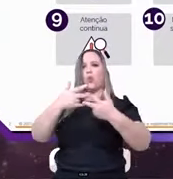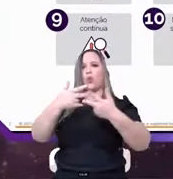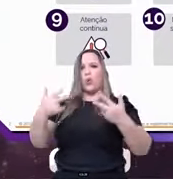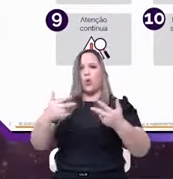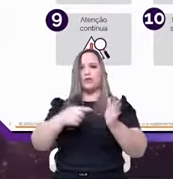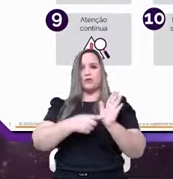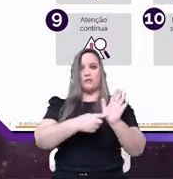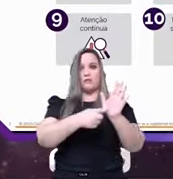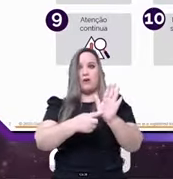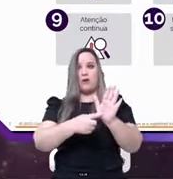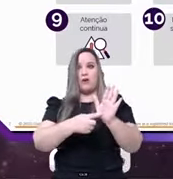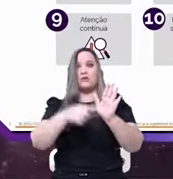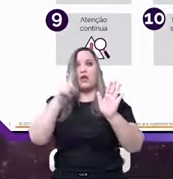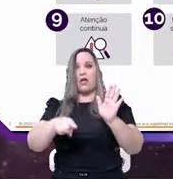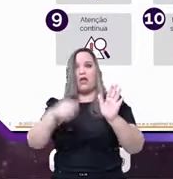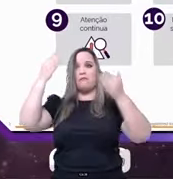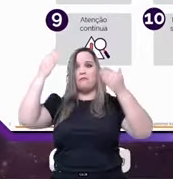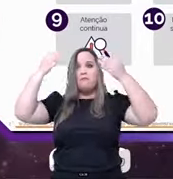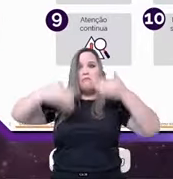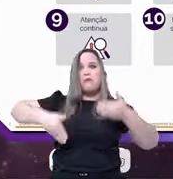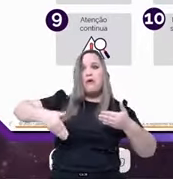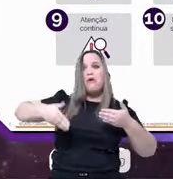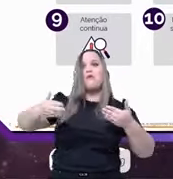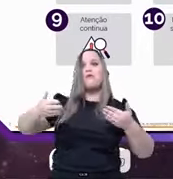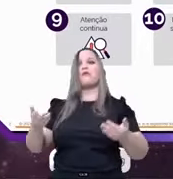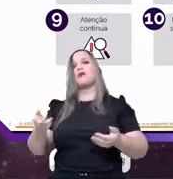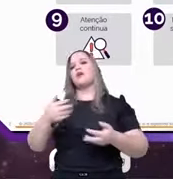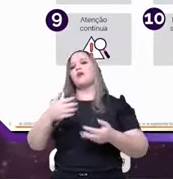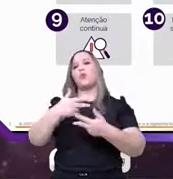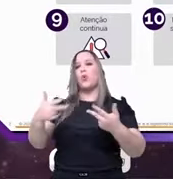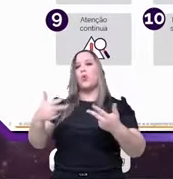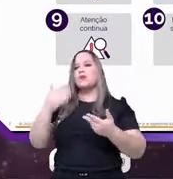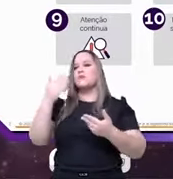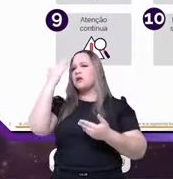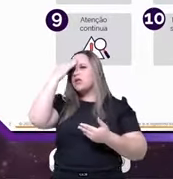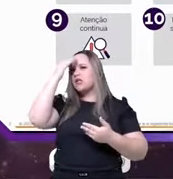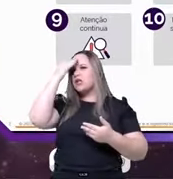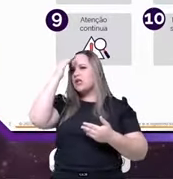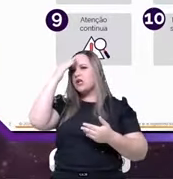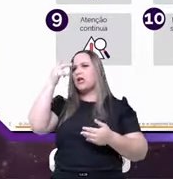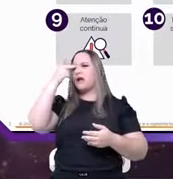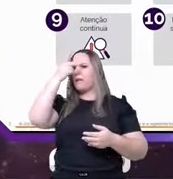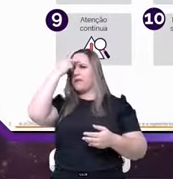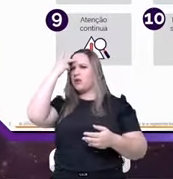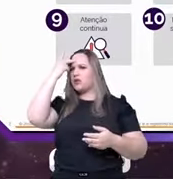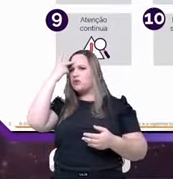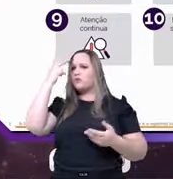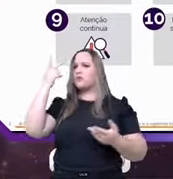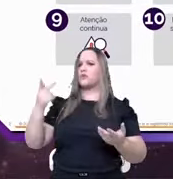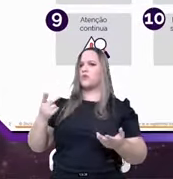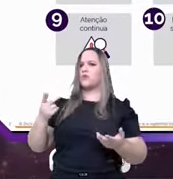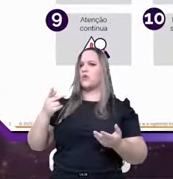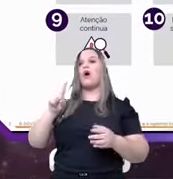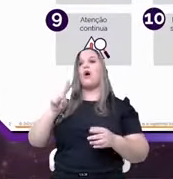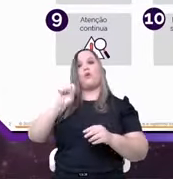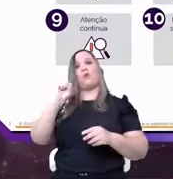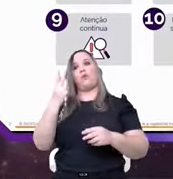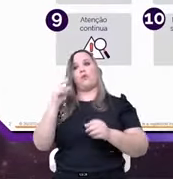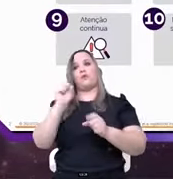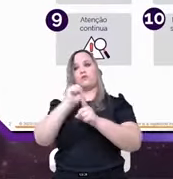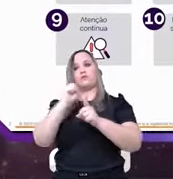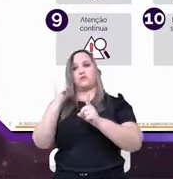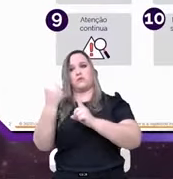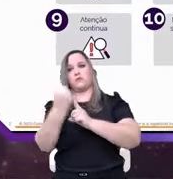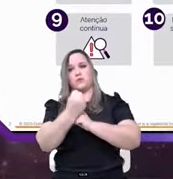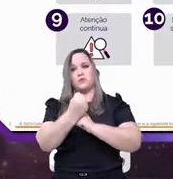são princípios para atender o consumidor, o cliente, a sociedade. No caso do